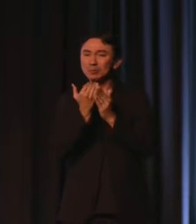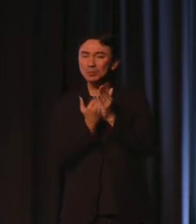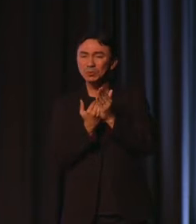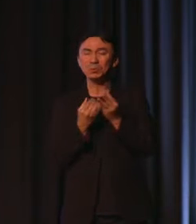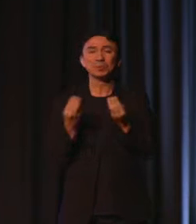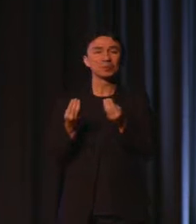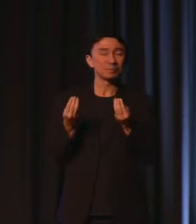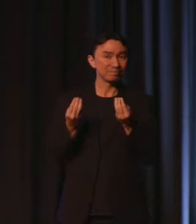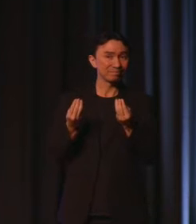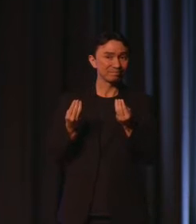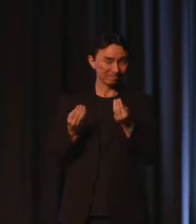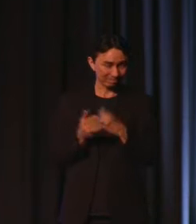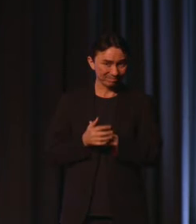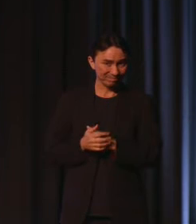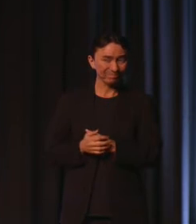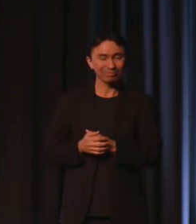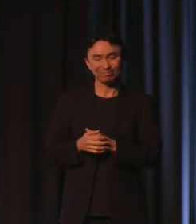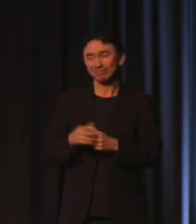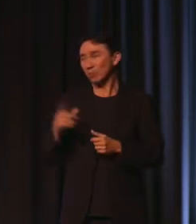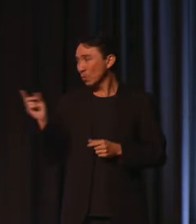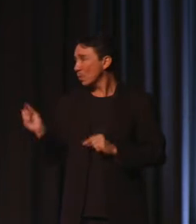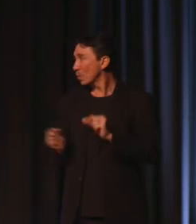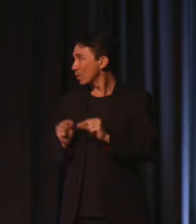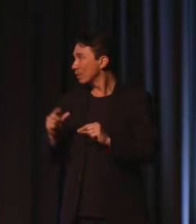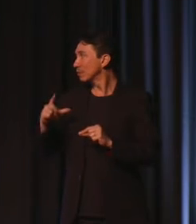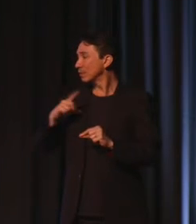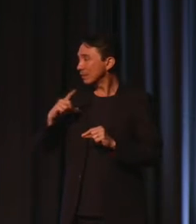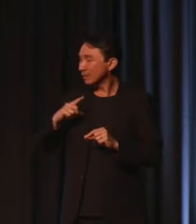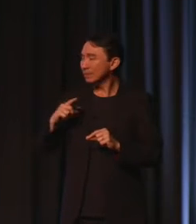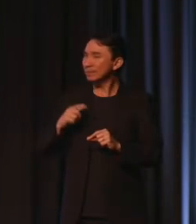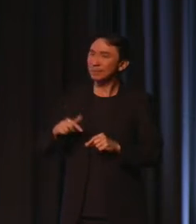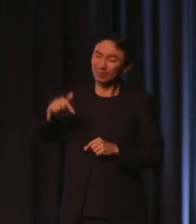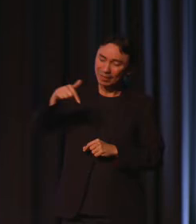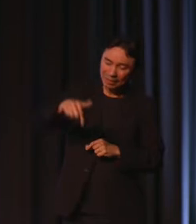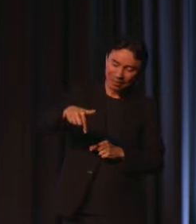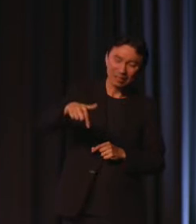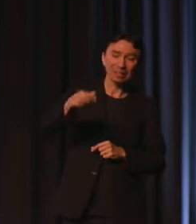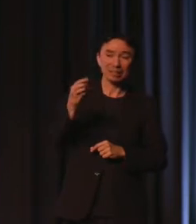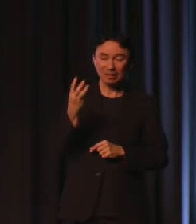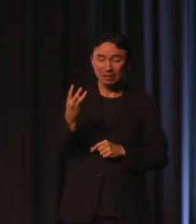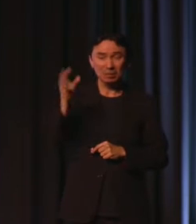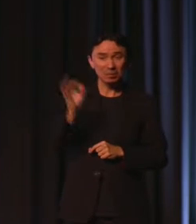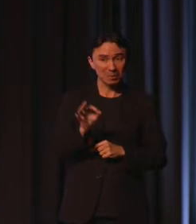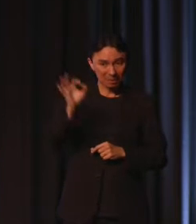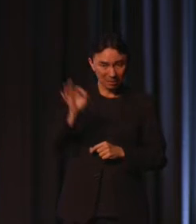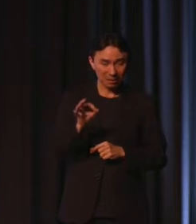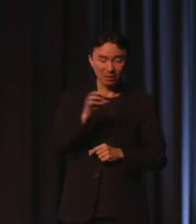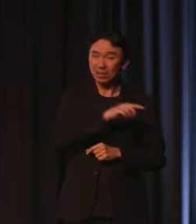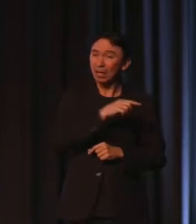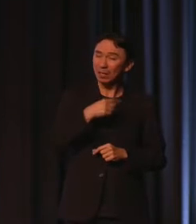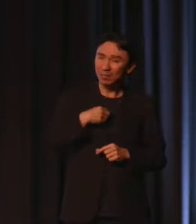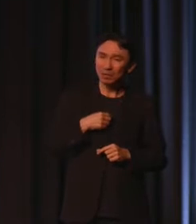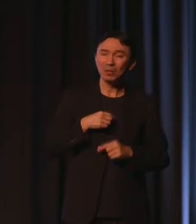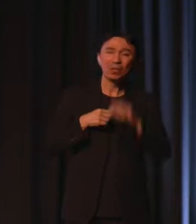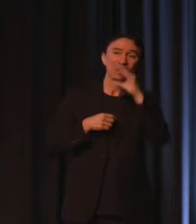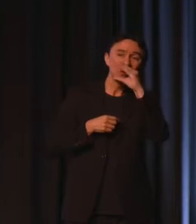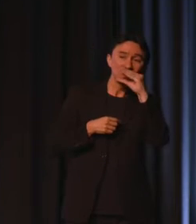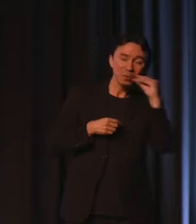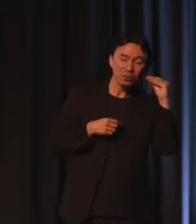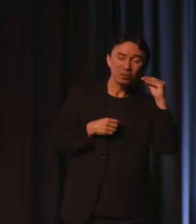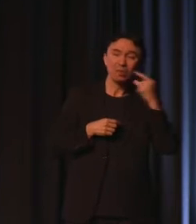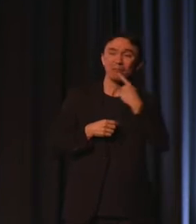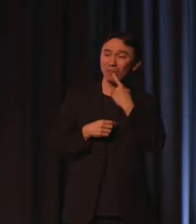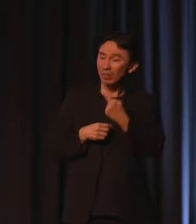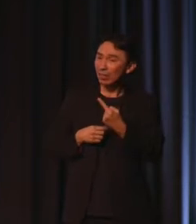grande maioria que esse é um ponto que ajuda muito. Né? E a gente vê que 73% dos adultos se autodeclaram que isso